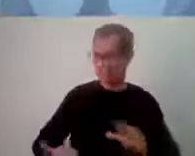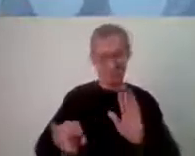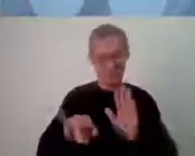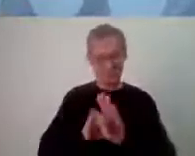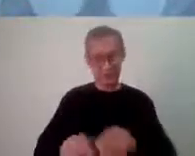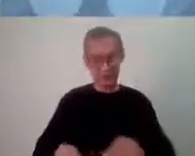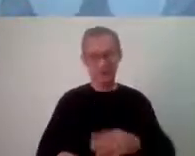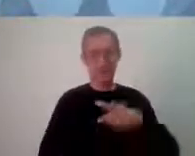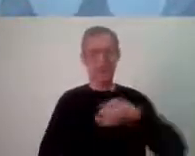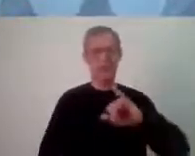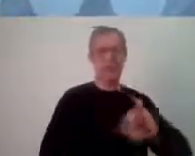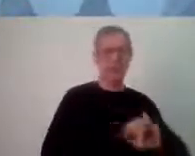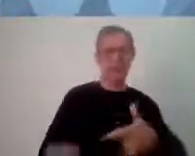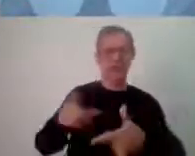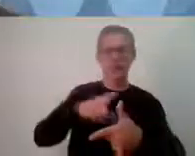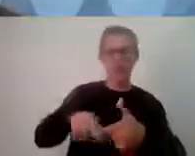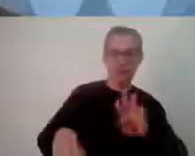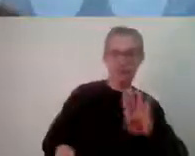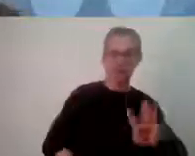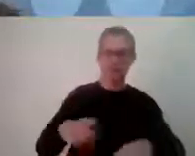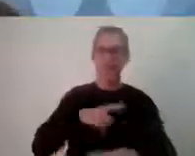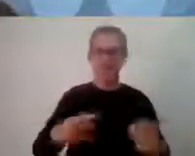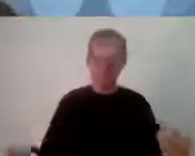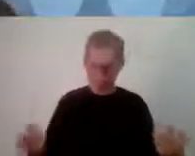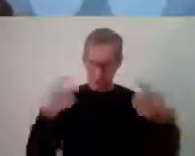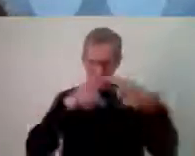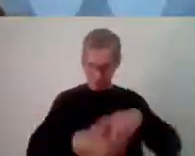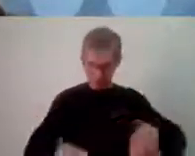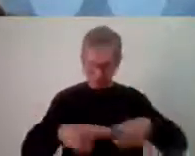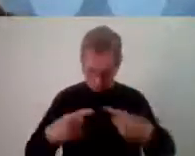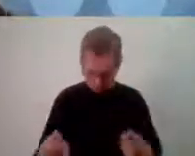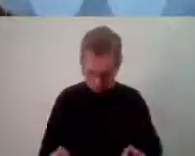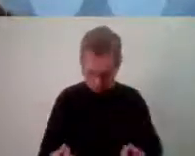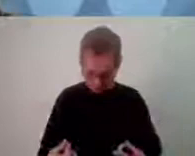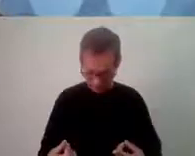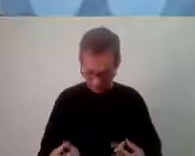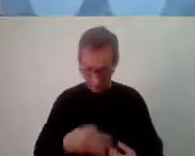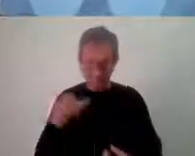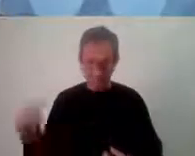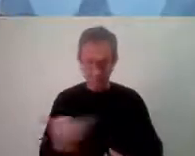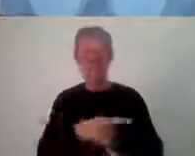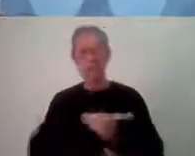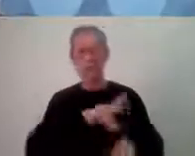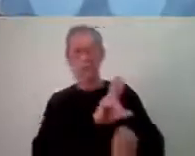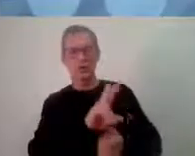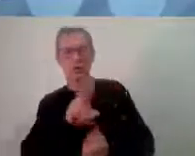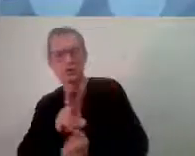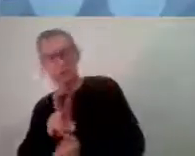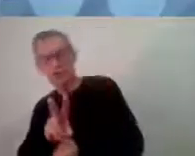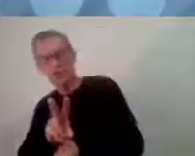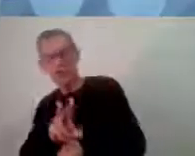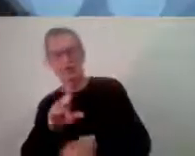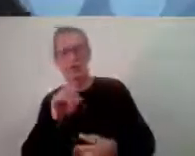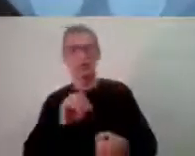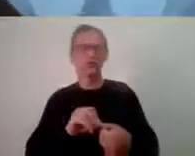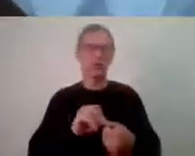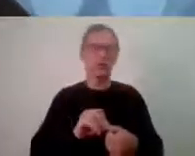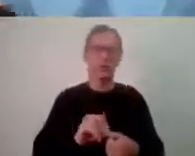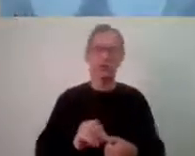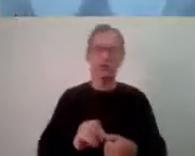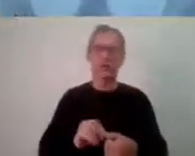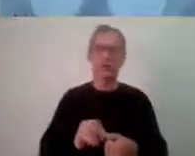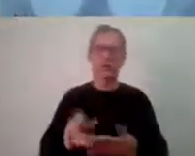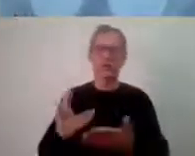ali em π sobre 4 há essa inversão. Então, é importantíssimo que vocês façam o